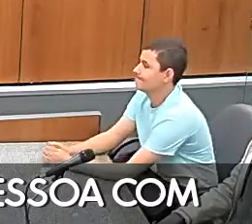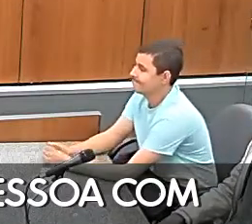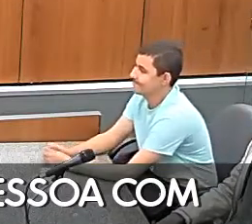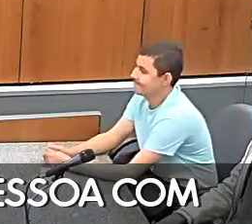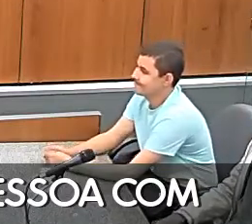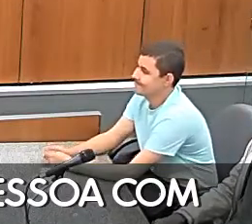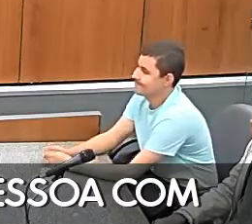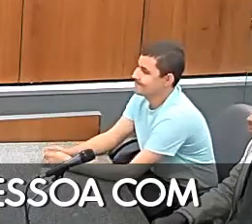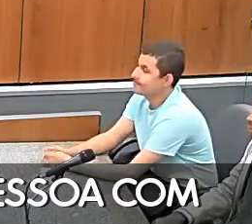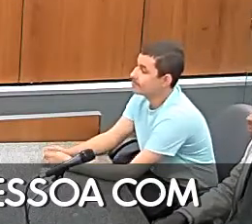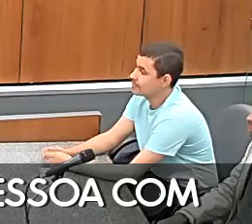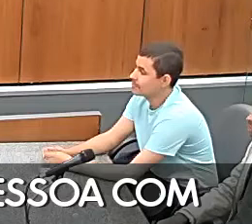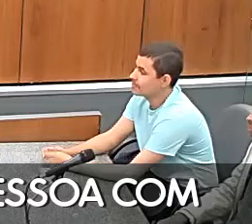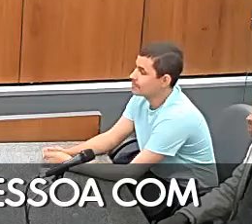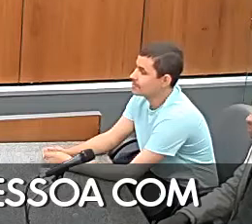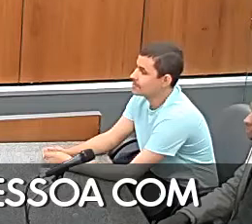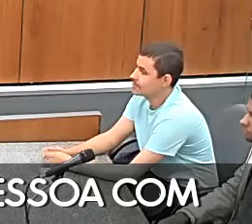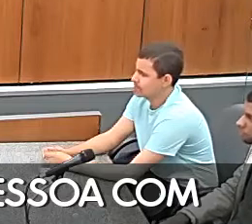A gente sai daqui